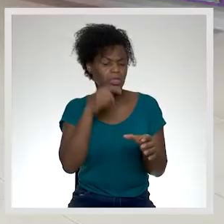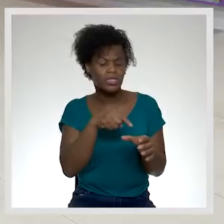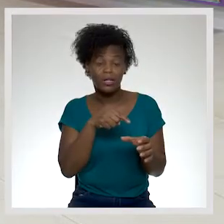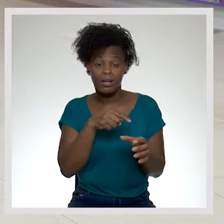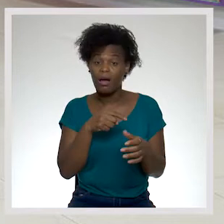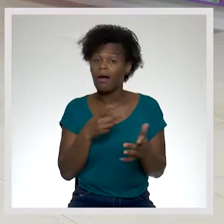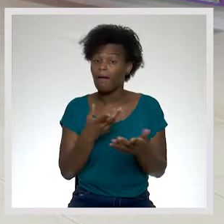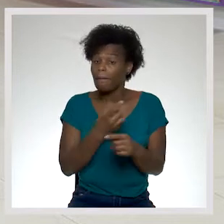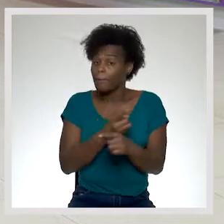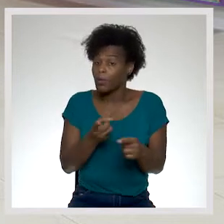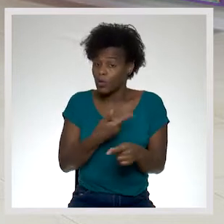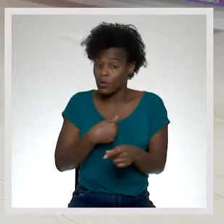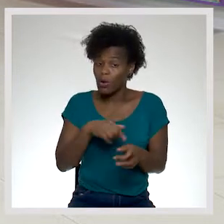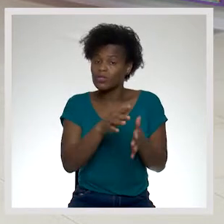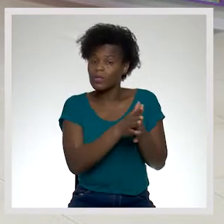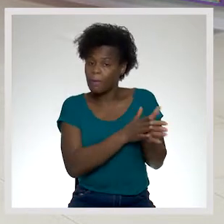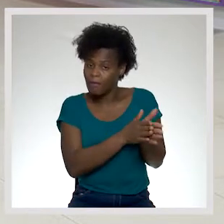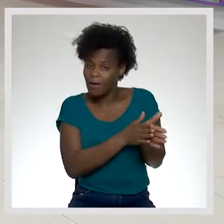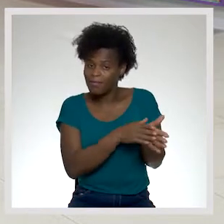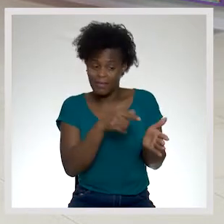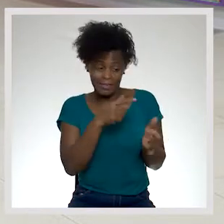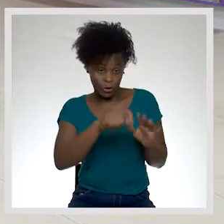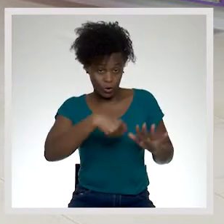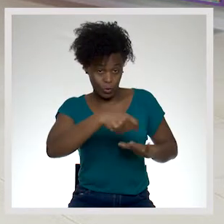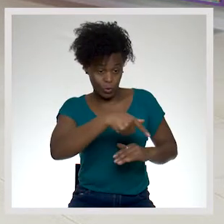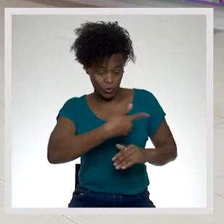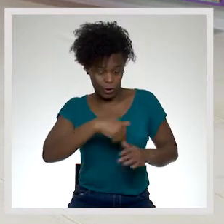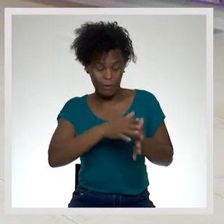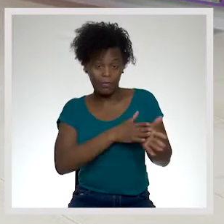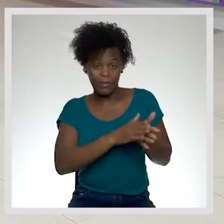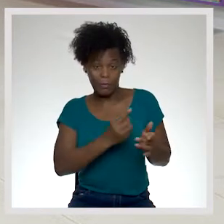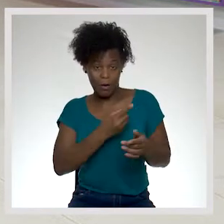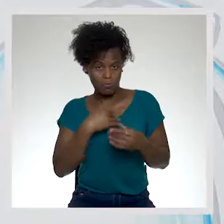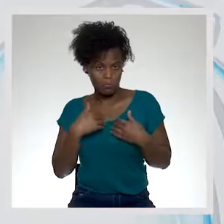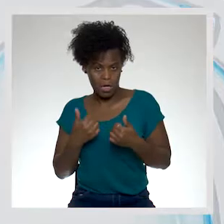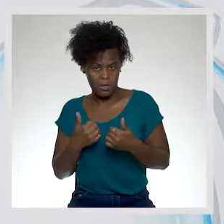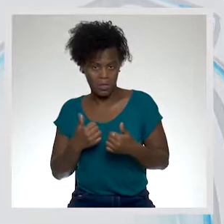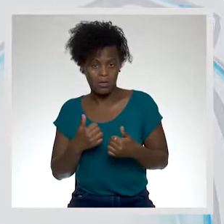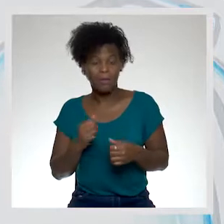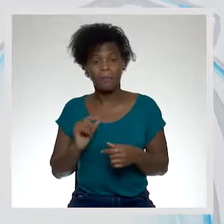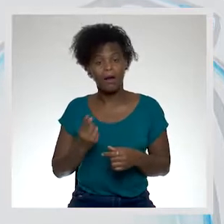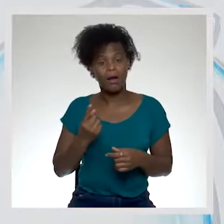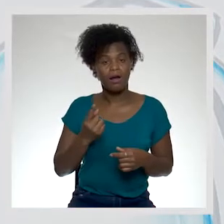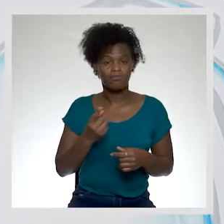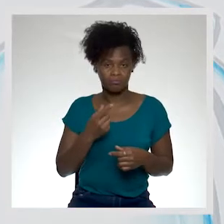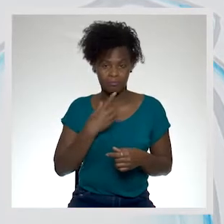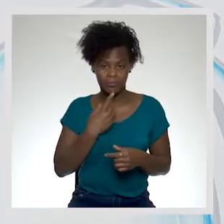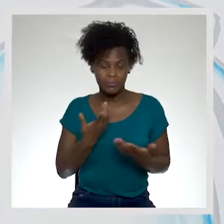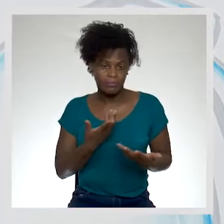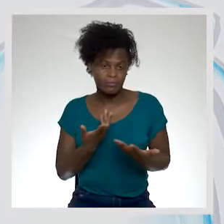Porque nós o aproveitamos dele para o nosso benefício, para o nosso